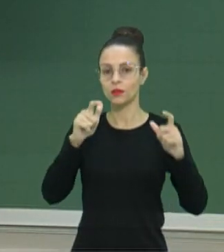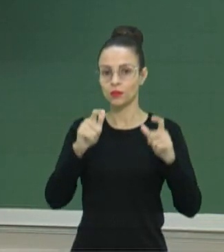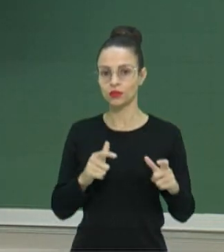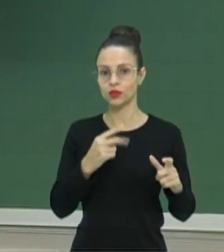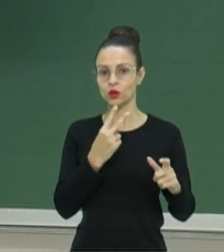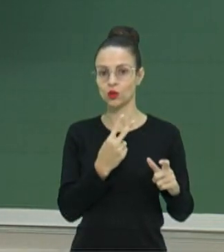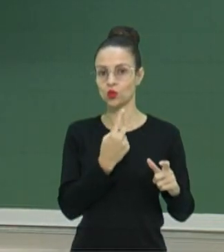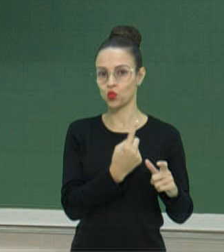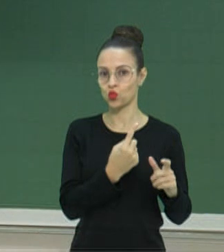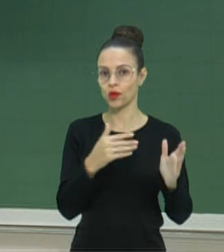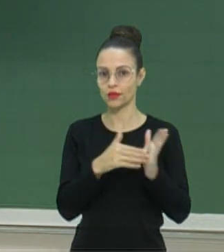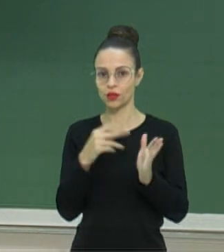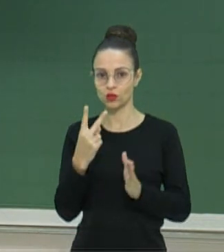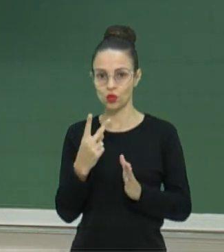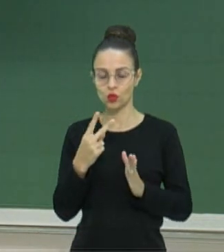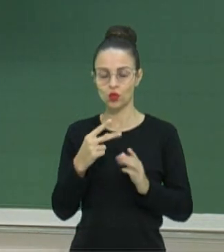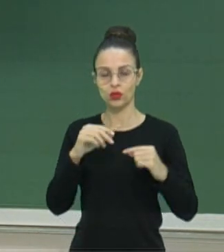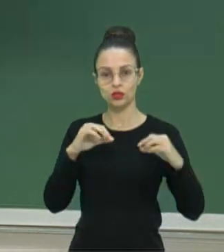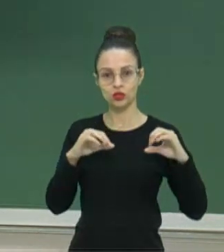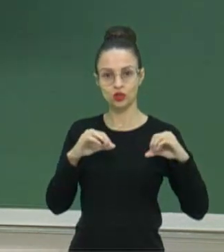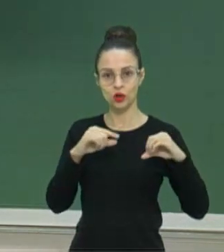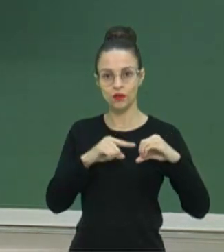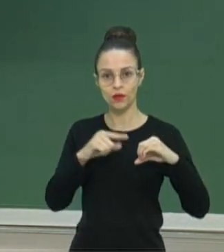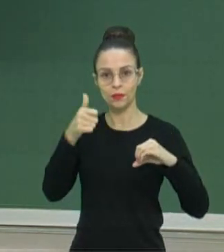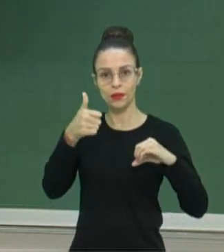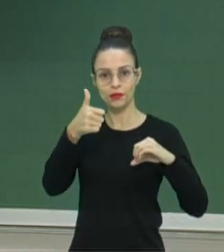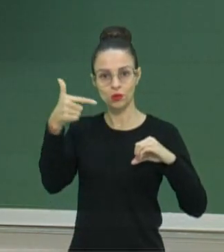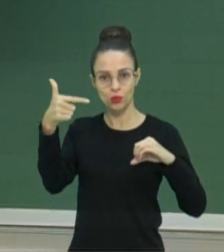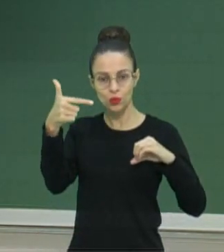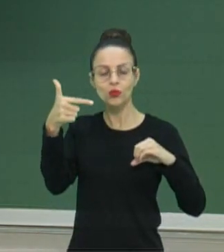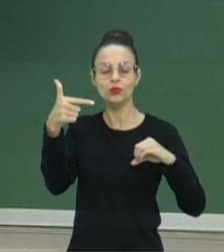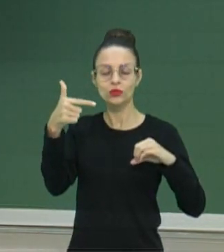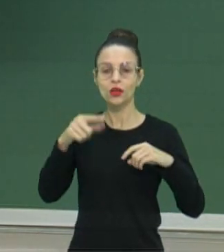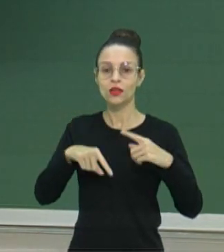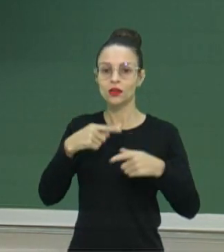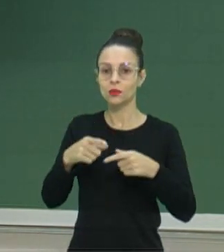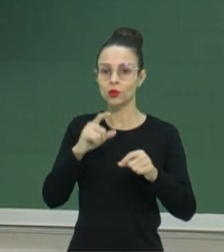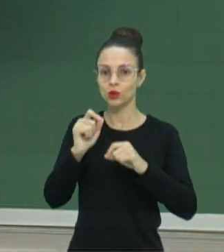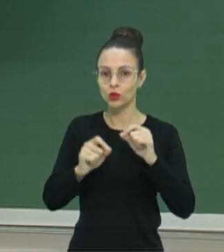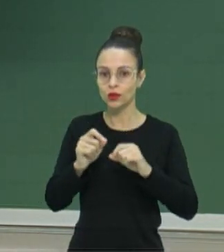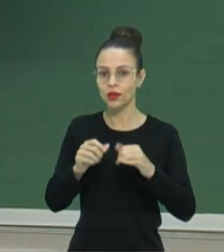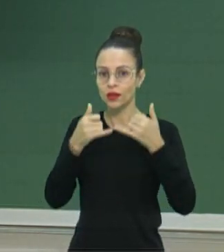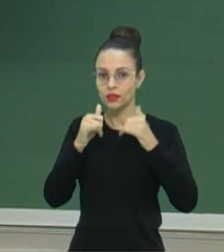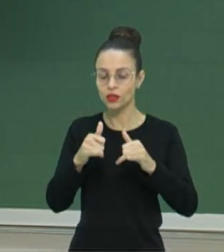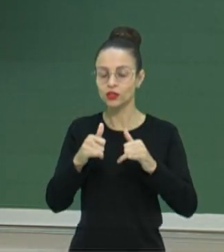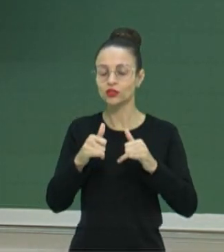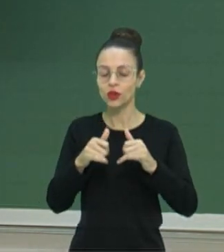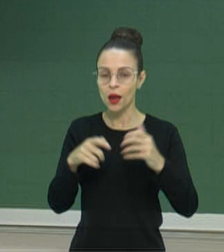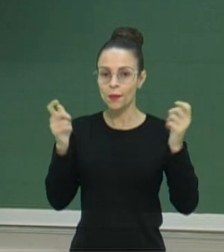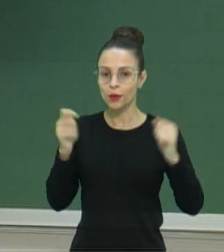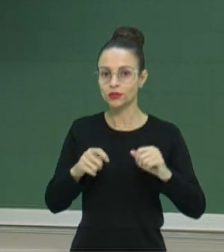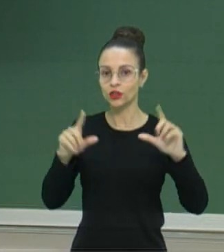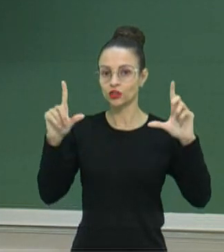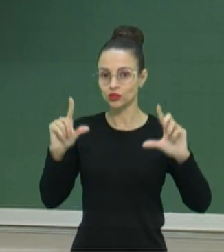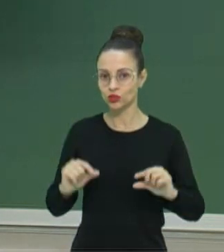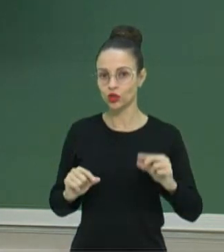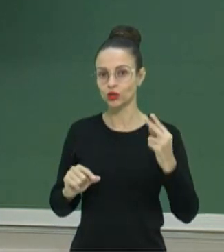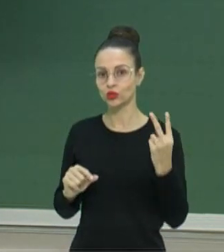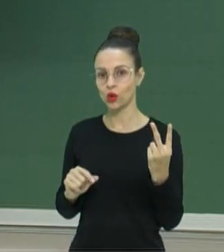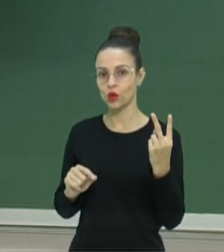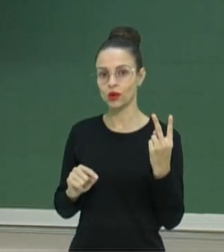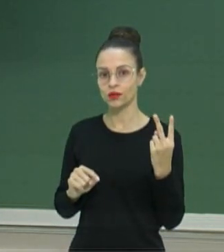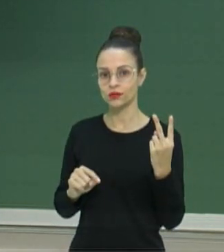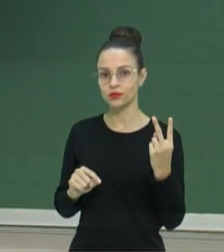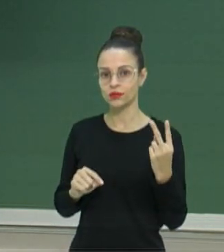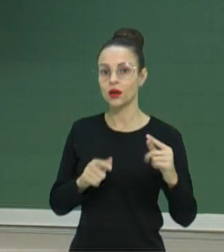para 2 passou para de 9 para 12, energia potencial. Depois essa energia potencial reduziu de 2 para